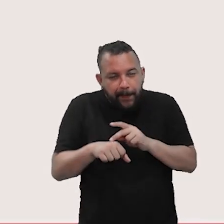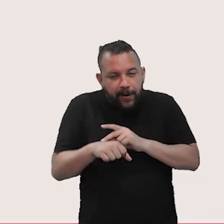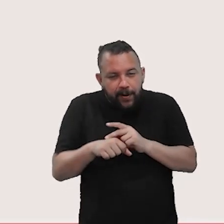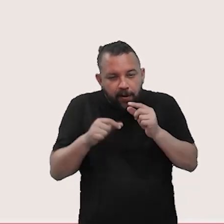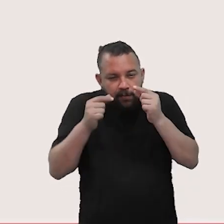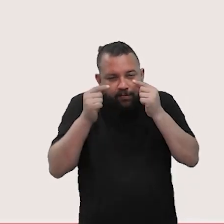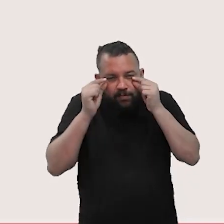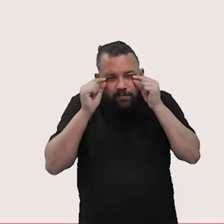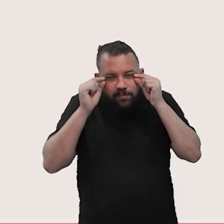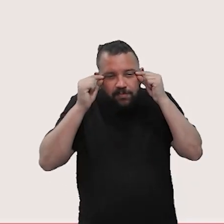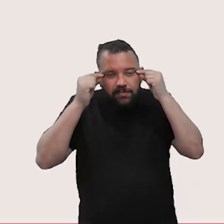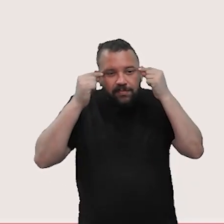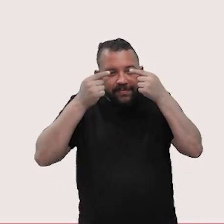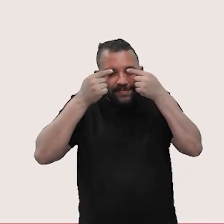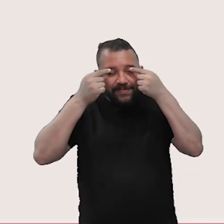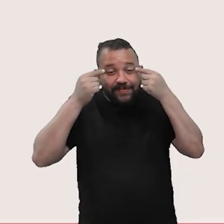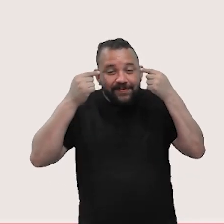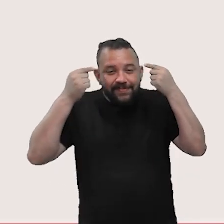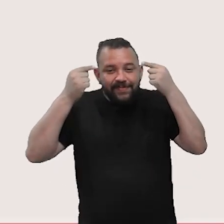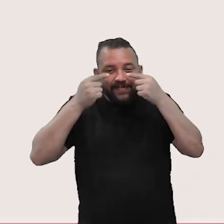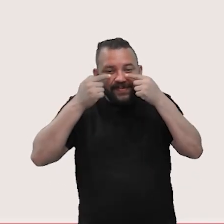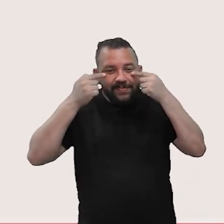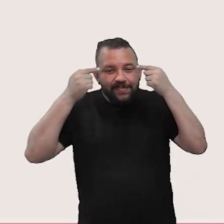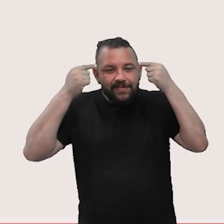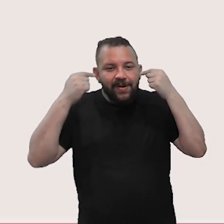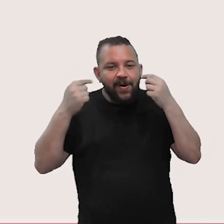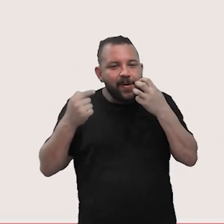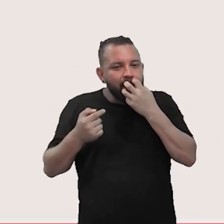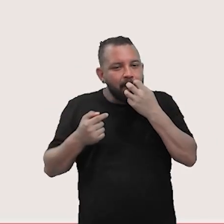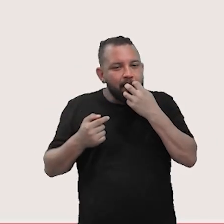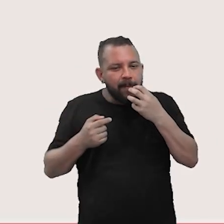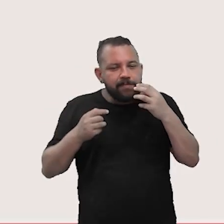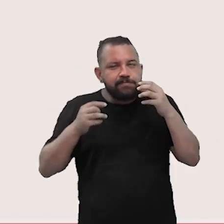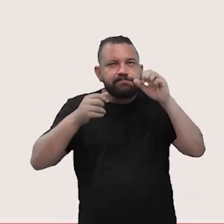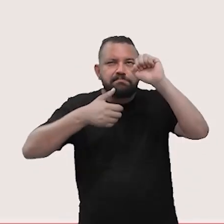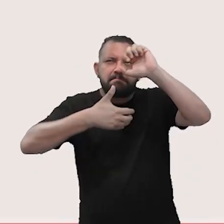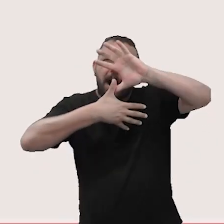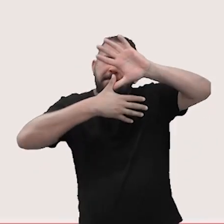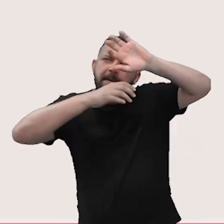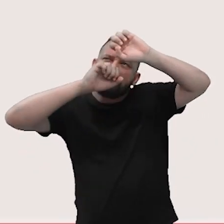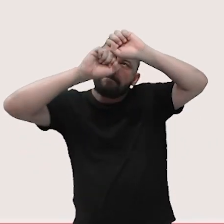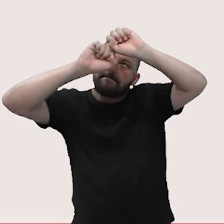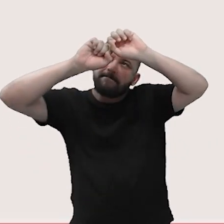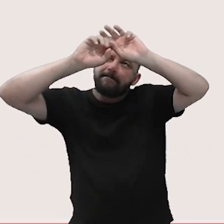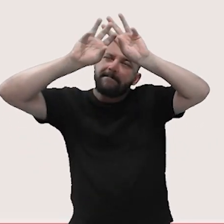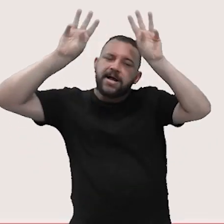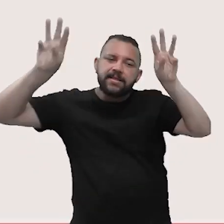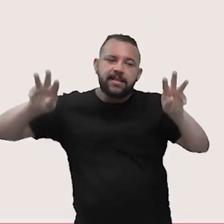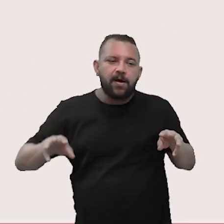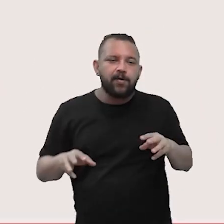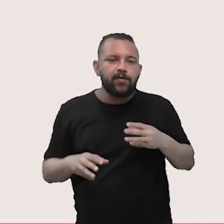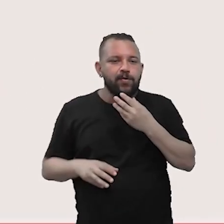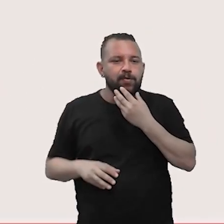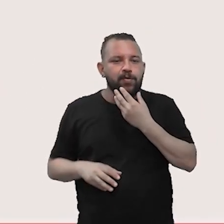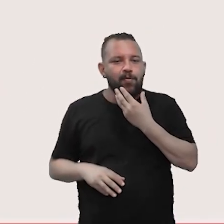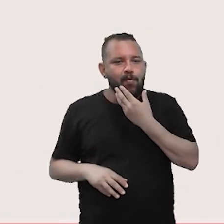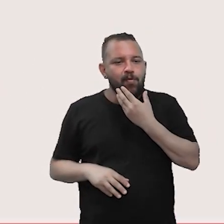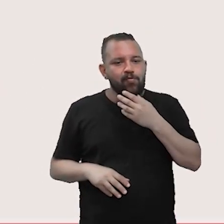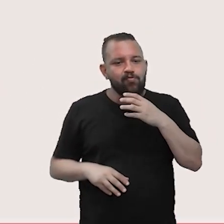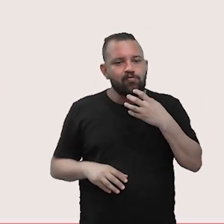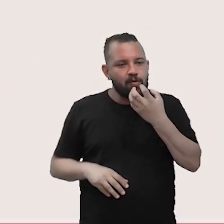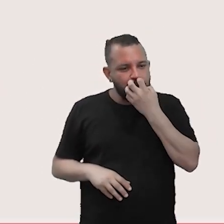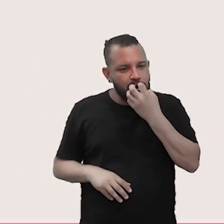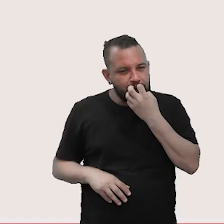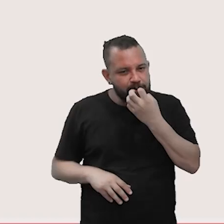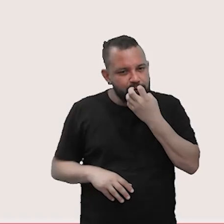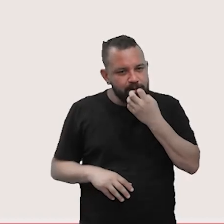delineados desenharam um mapa mental, olfativo visual de lavras. Corria de quem